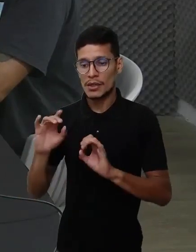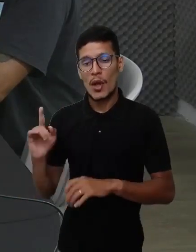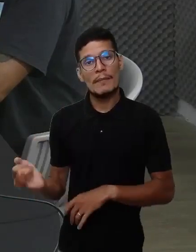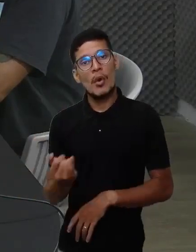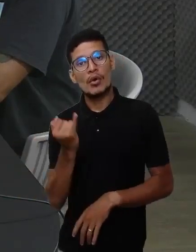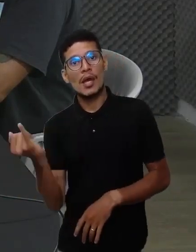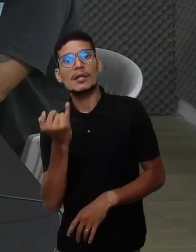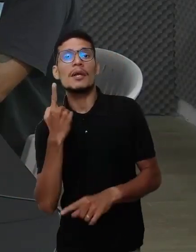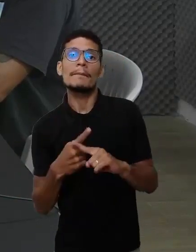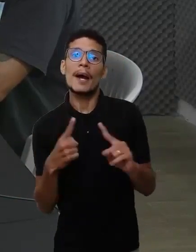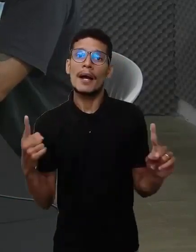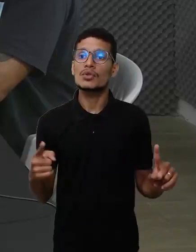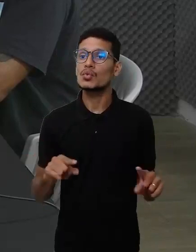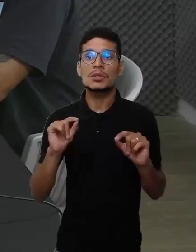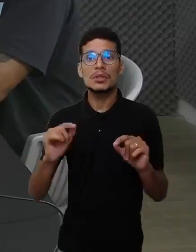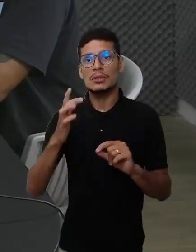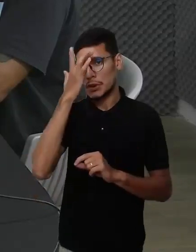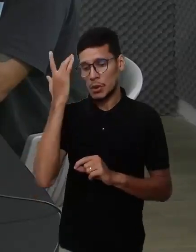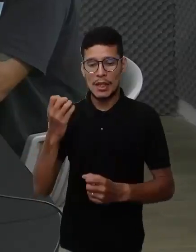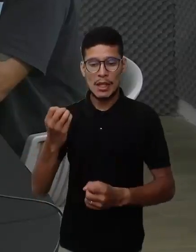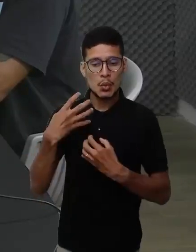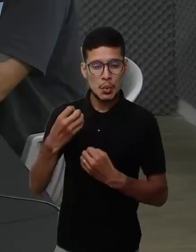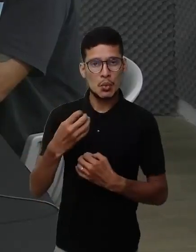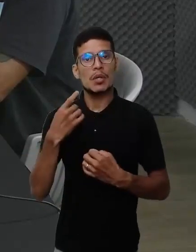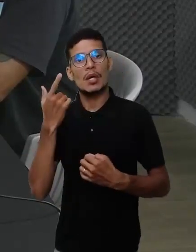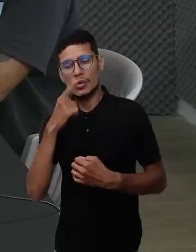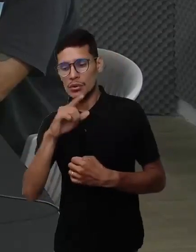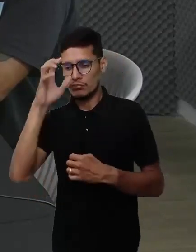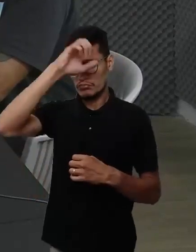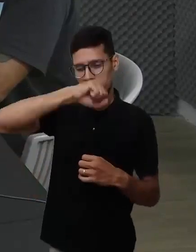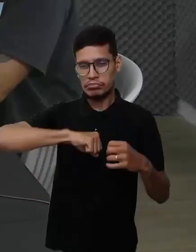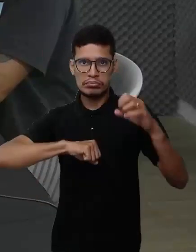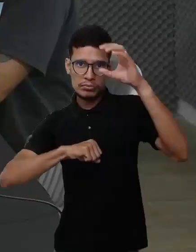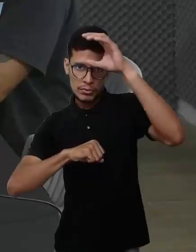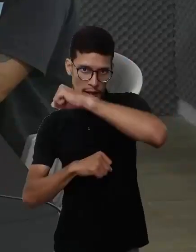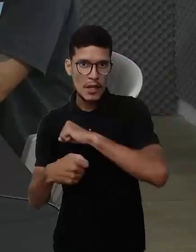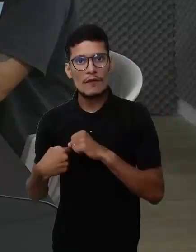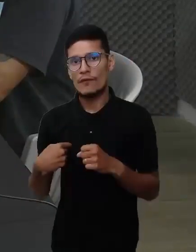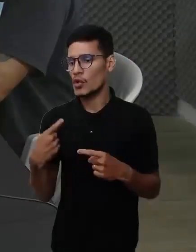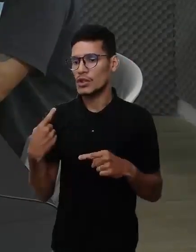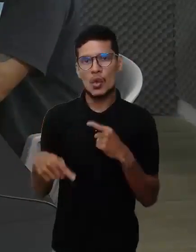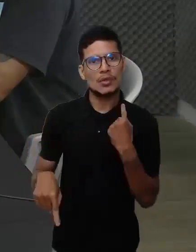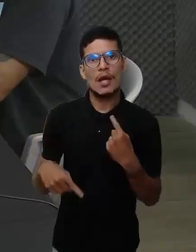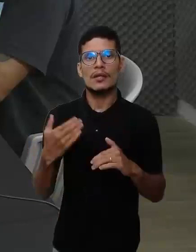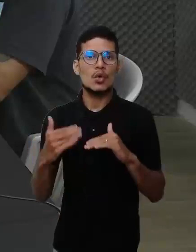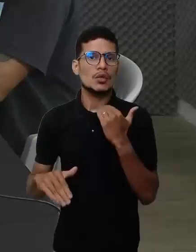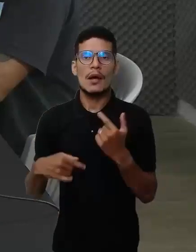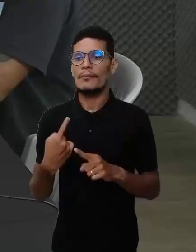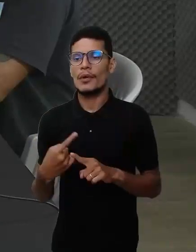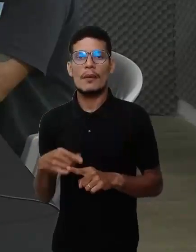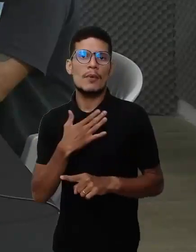importante, mas o que as pessoas que se educam aprendem, eu vou discordar porque é meu direito